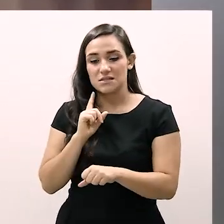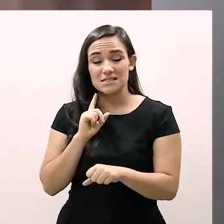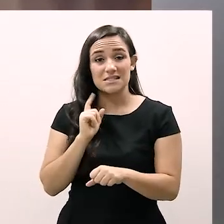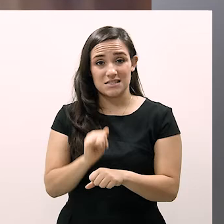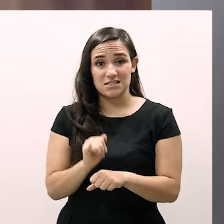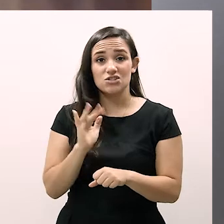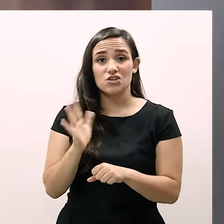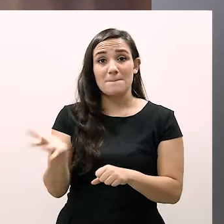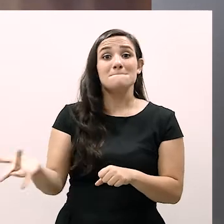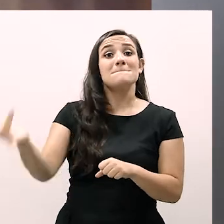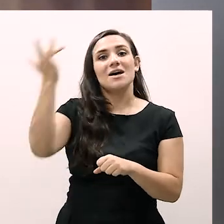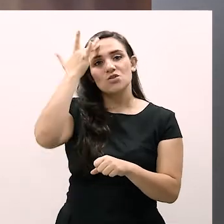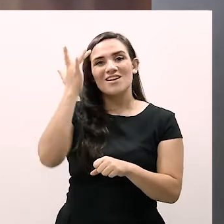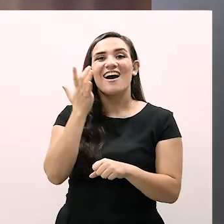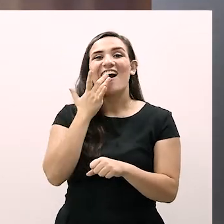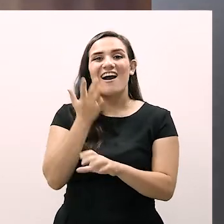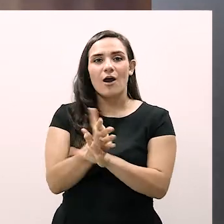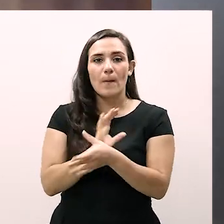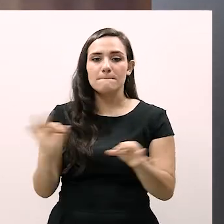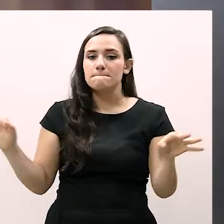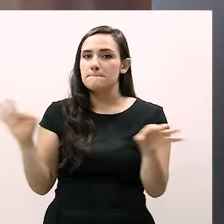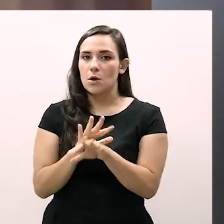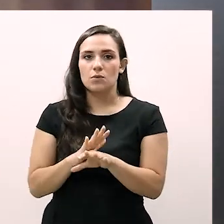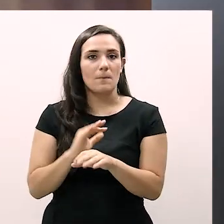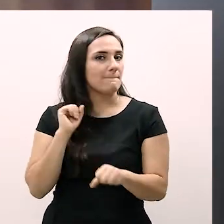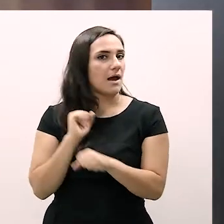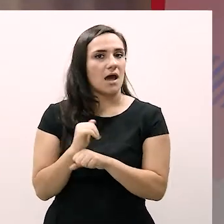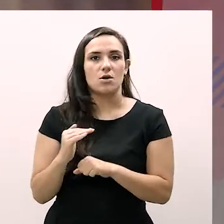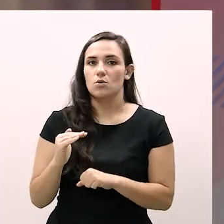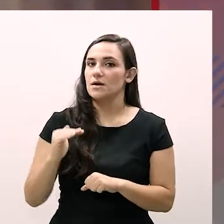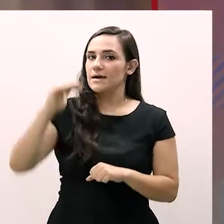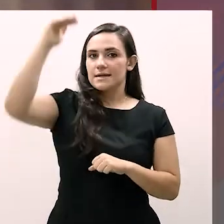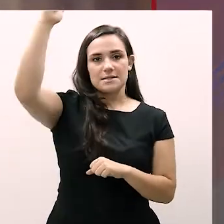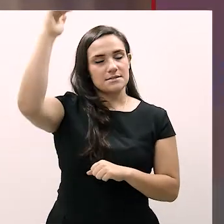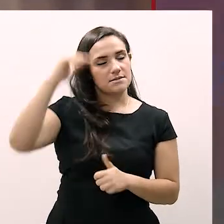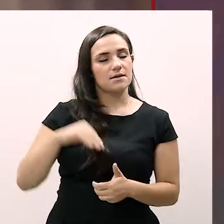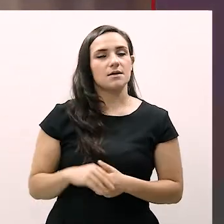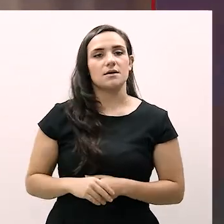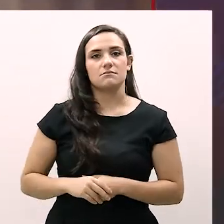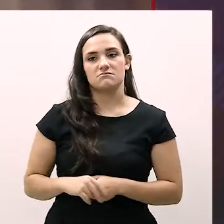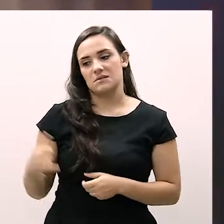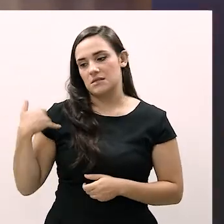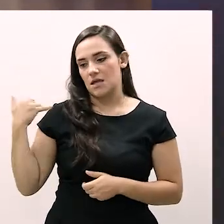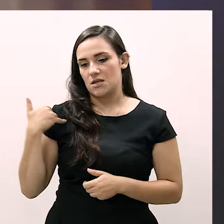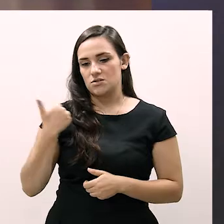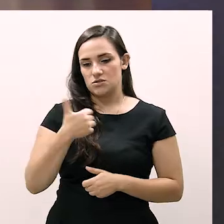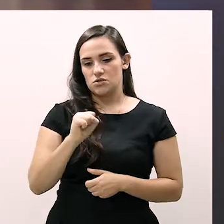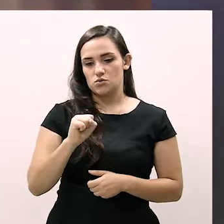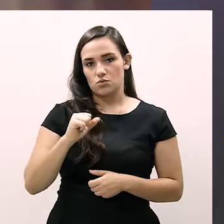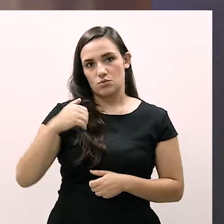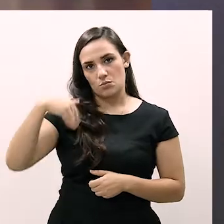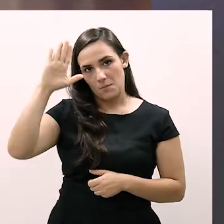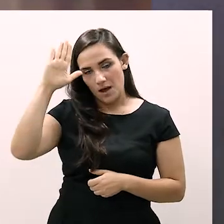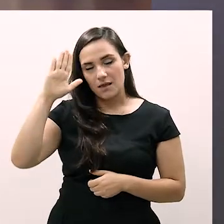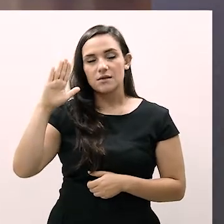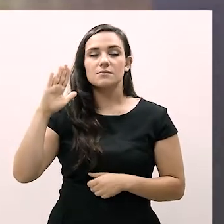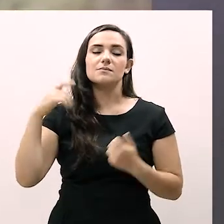Então, habitualmente, pacientes acima de 18, eventualmente, pacientes acima de